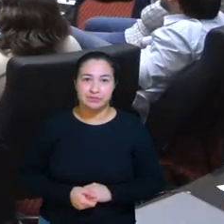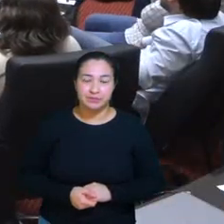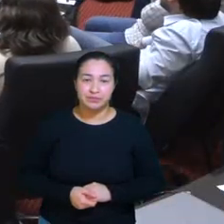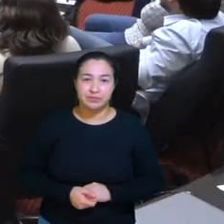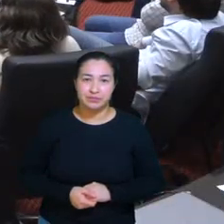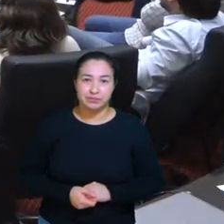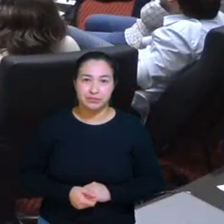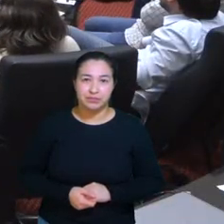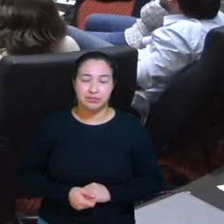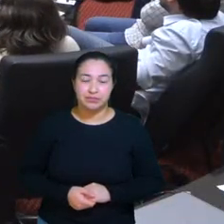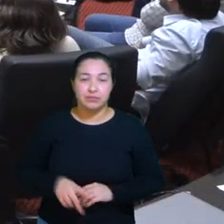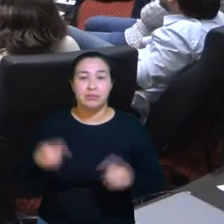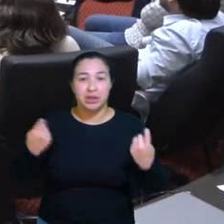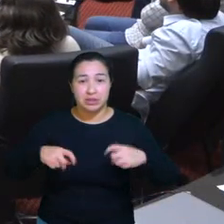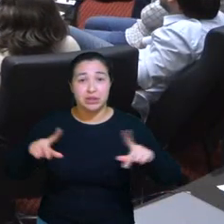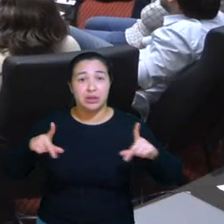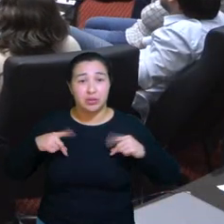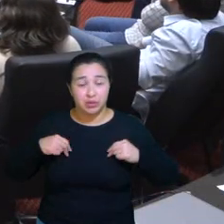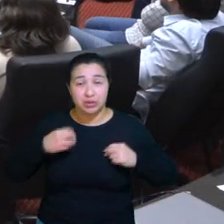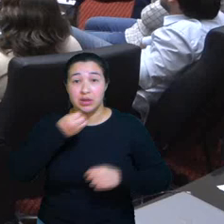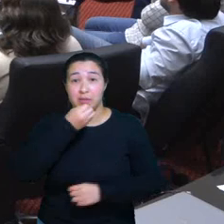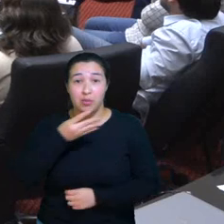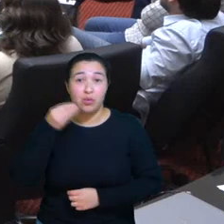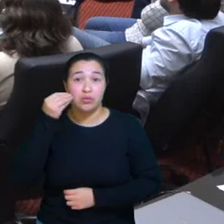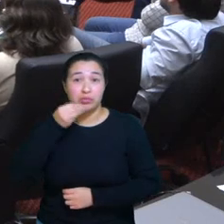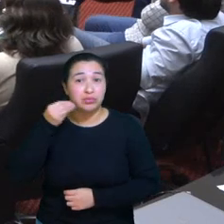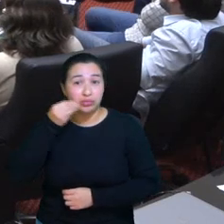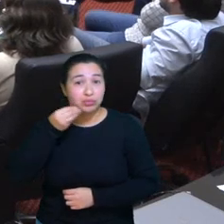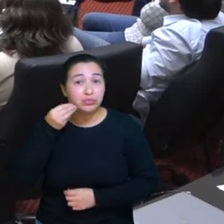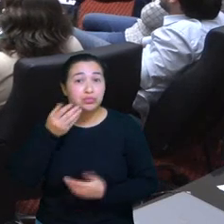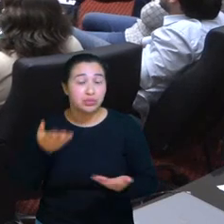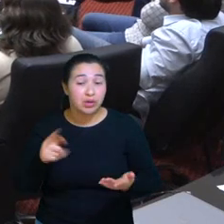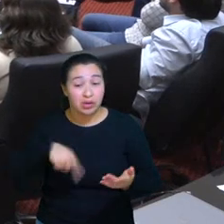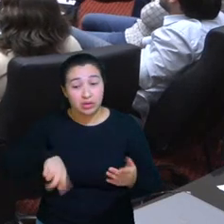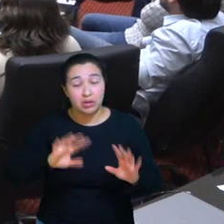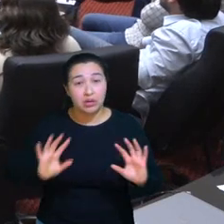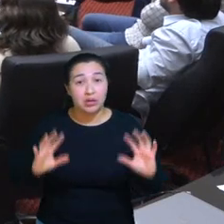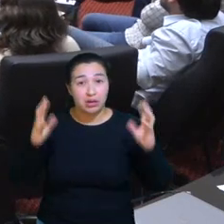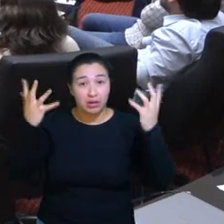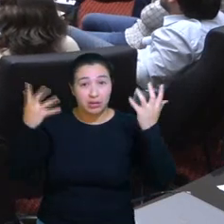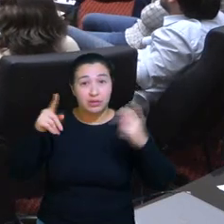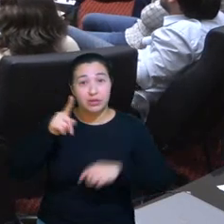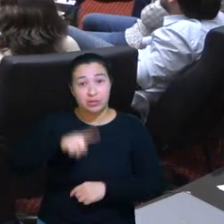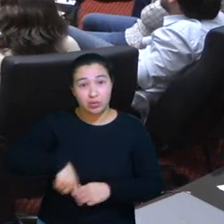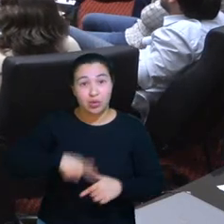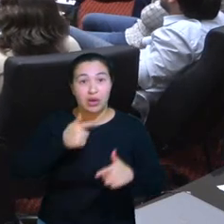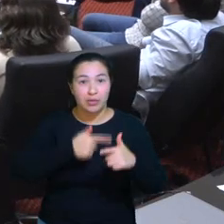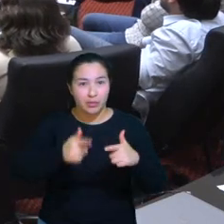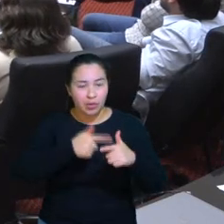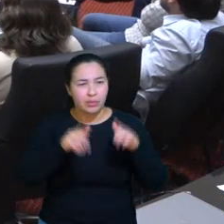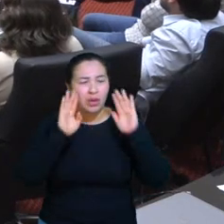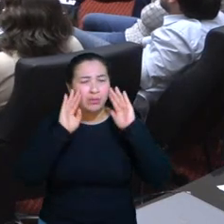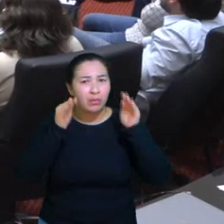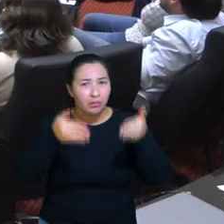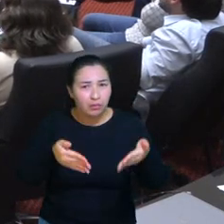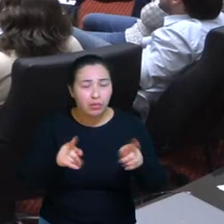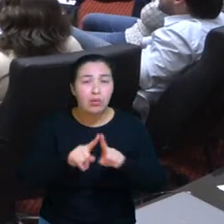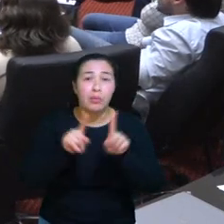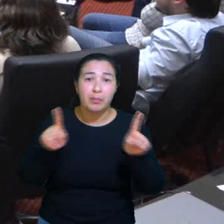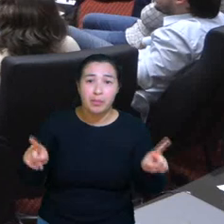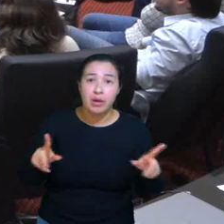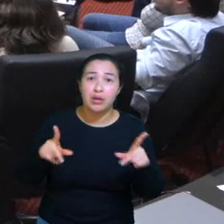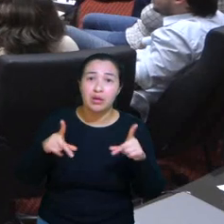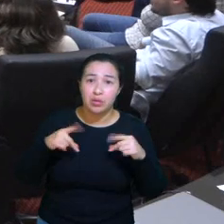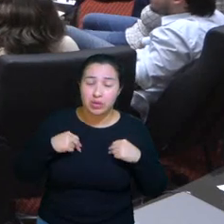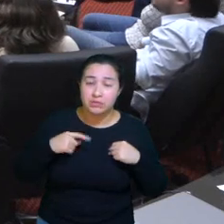fazer um reconhecimento das boas experiências ou seja aqui o o evento era para tratar especialmente do problema mas o reconhecimento de que